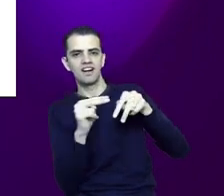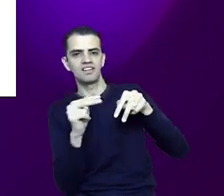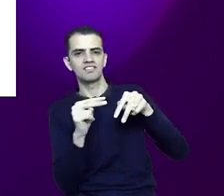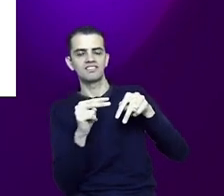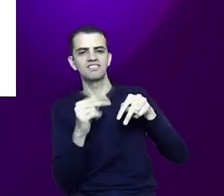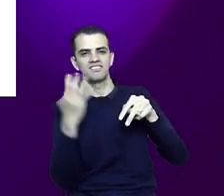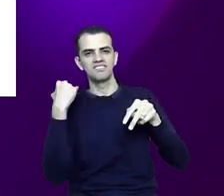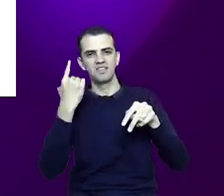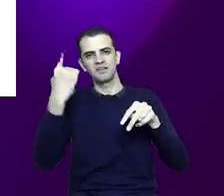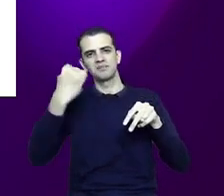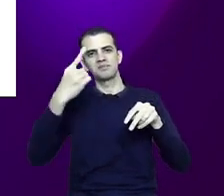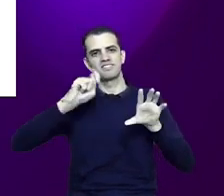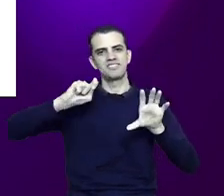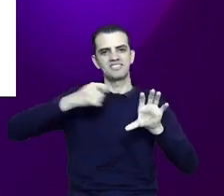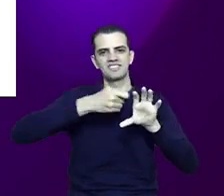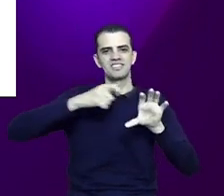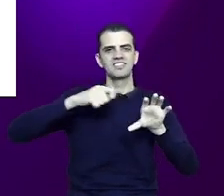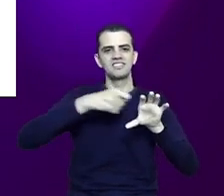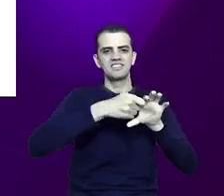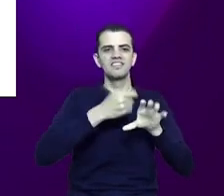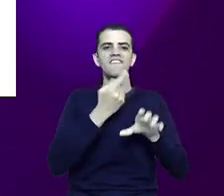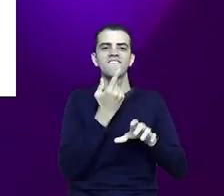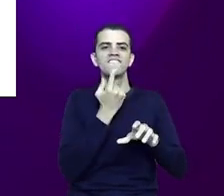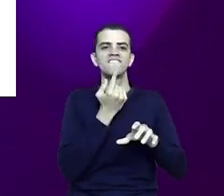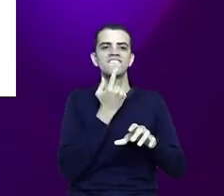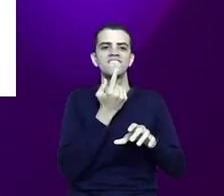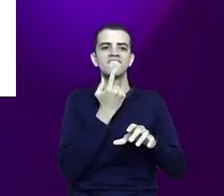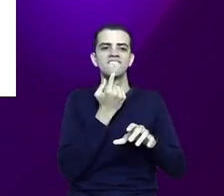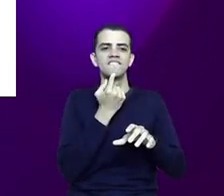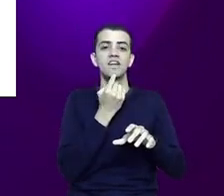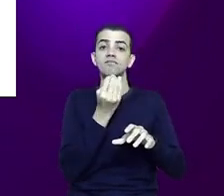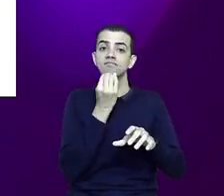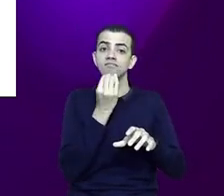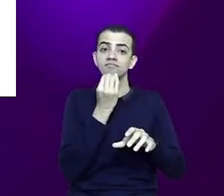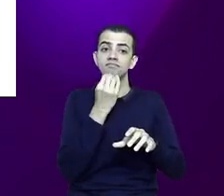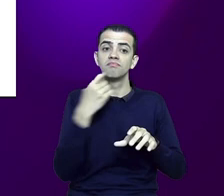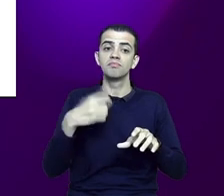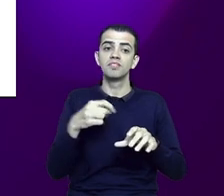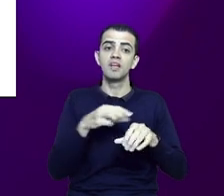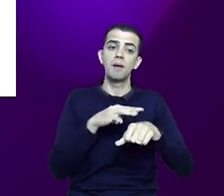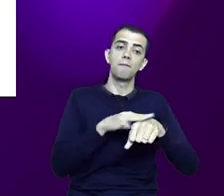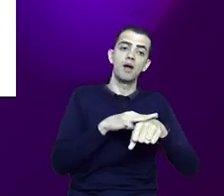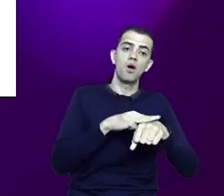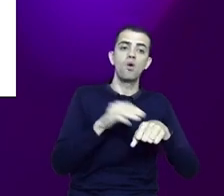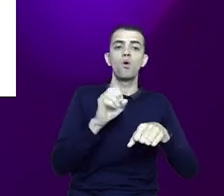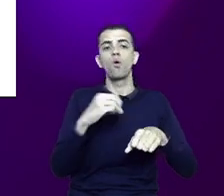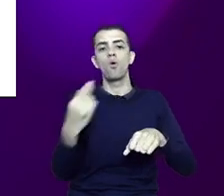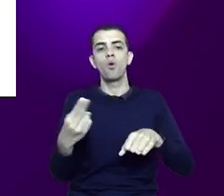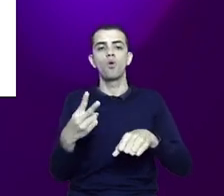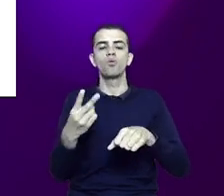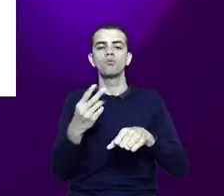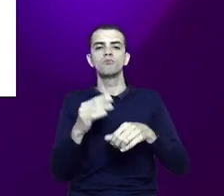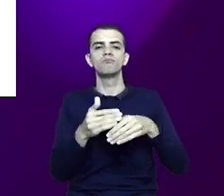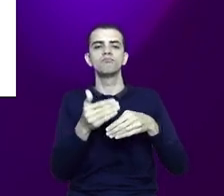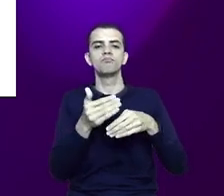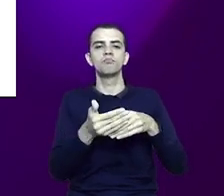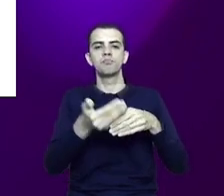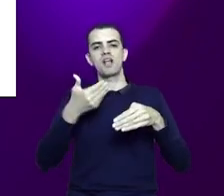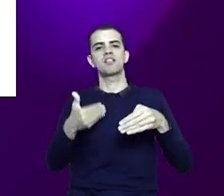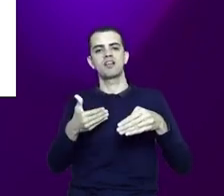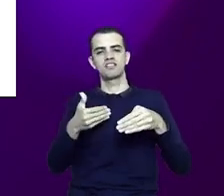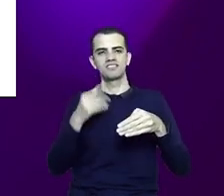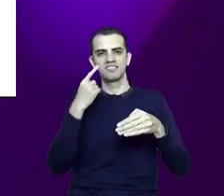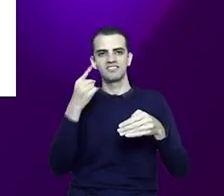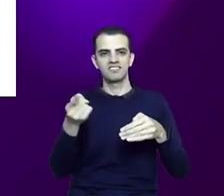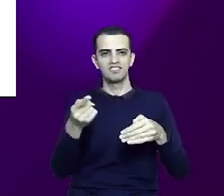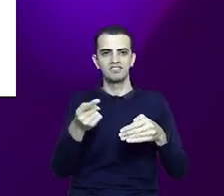primeiro parafuso de S2, ele estava no ponto vermelho, quando ele deveria estar ou no marrom ou posterior ao vermelho, né? Então, não foi